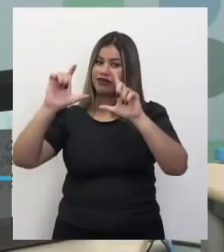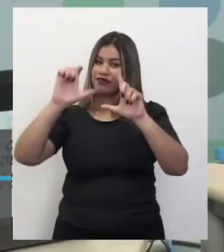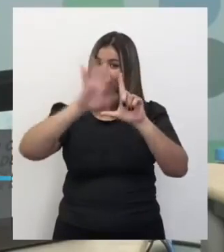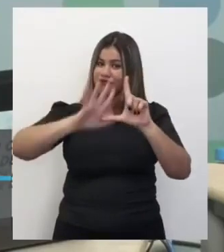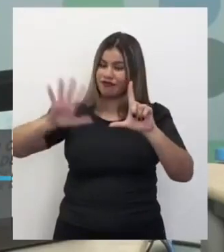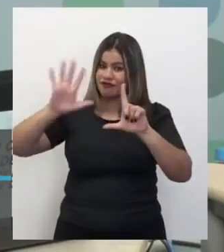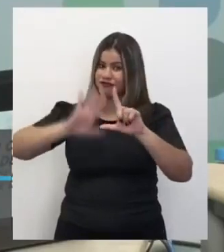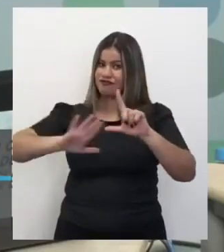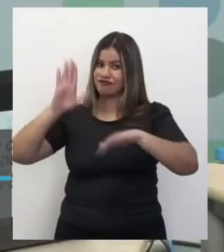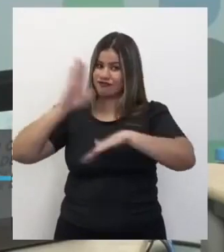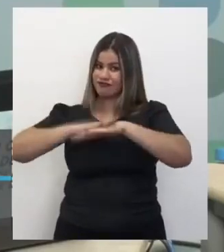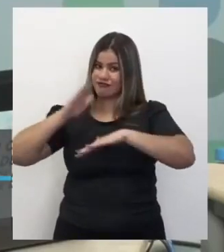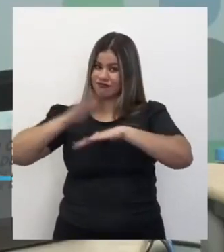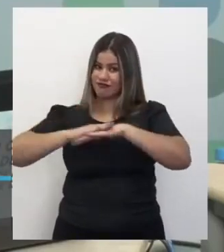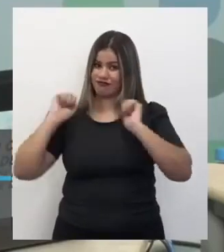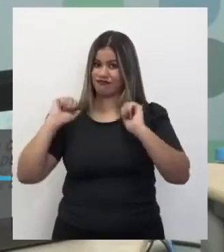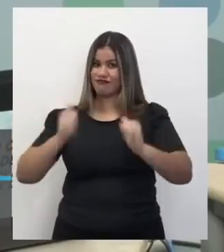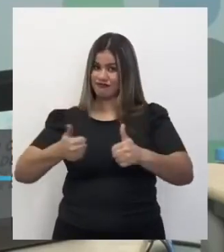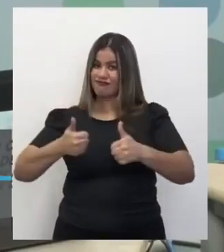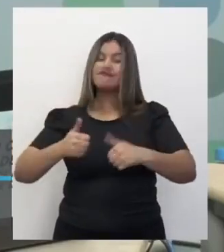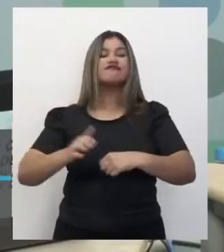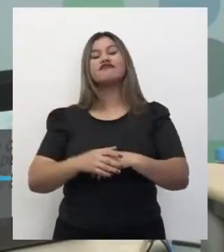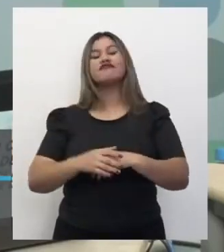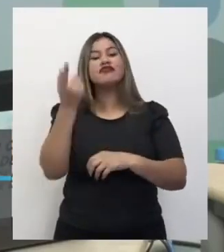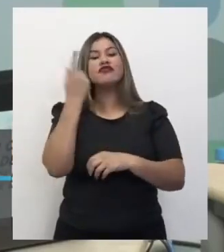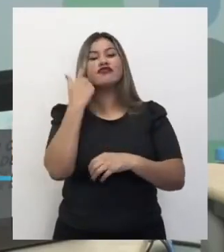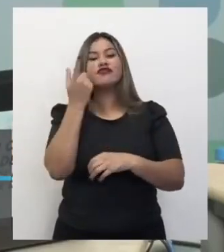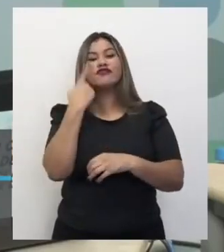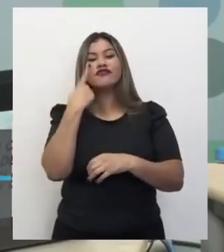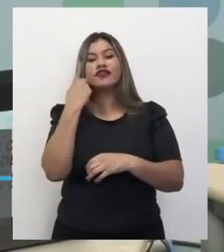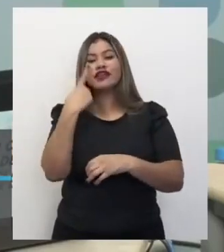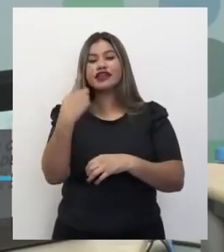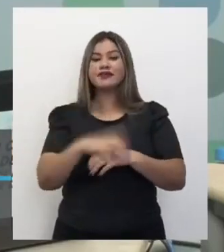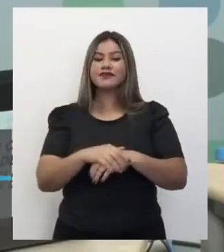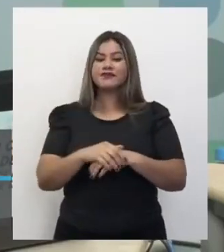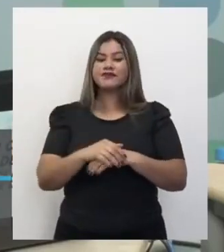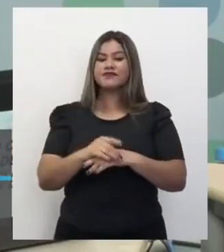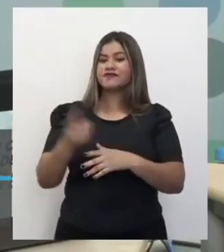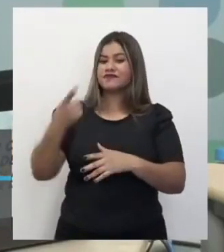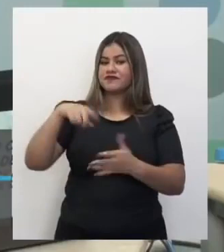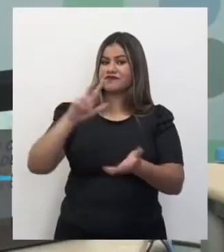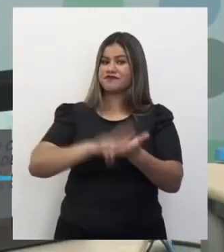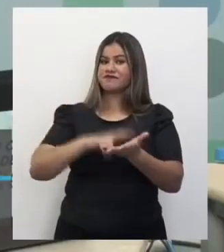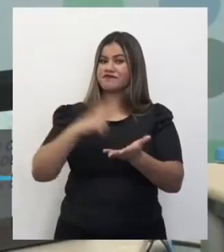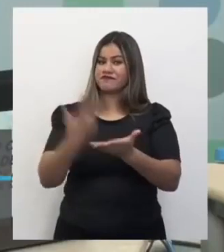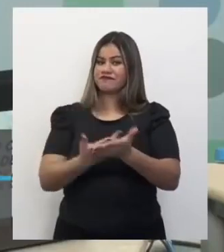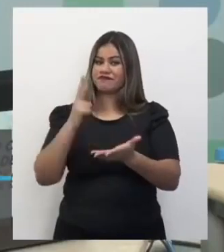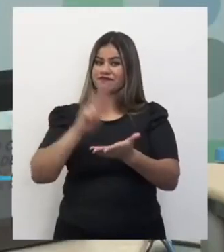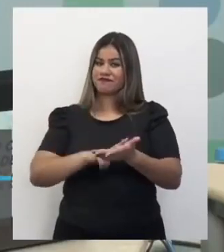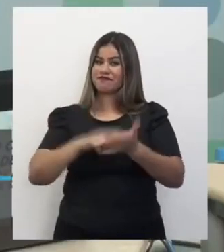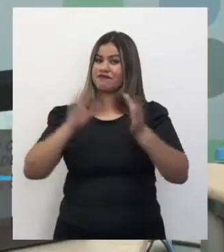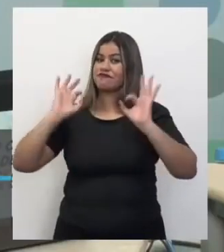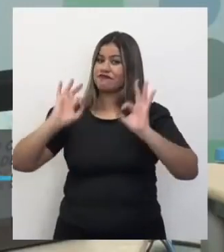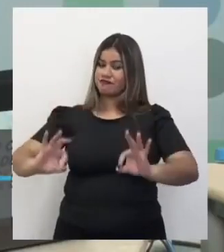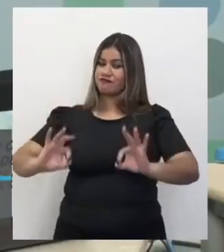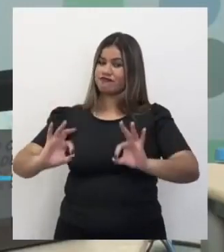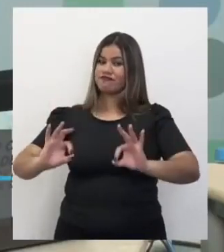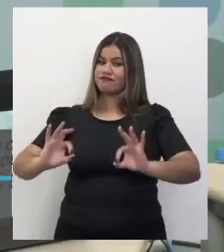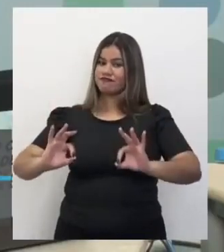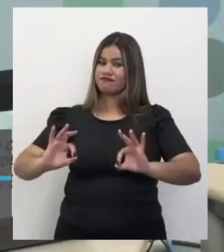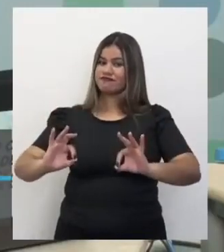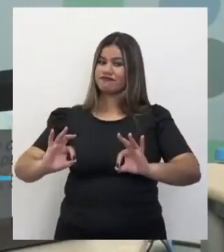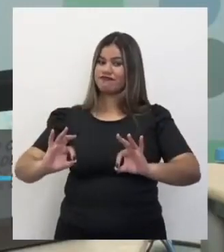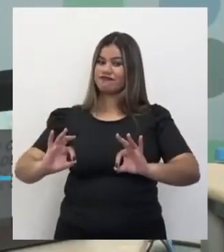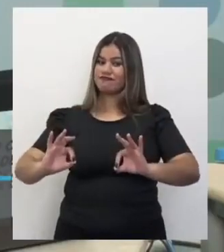ao tirar essa foto, tá? Então, vamos ver se a gente teria interpretado aí a imagem